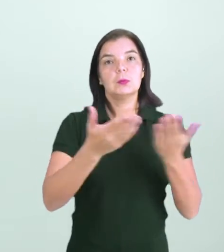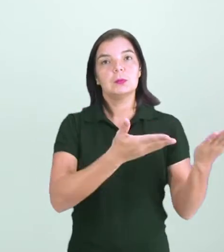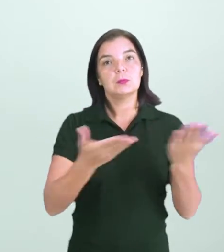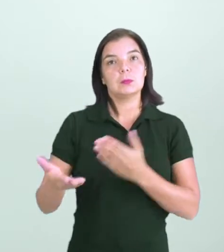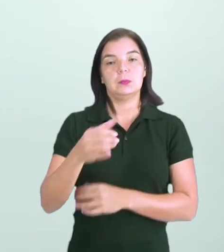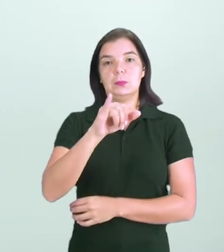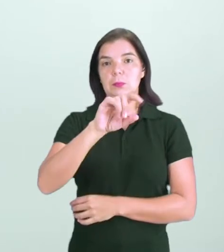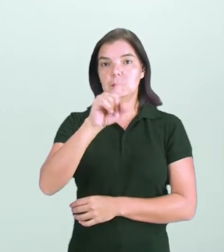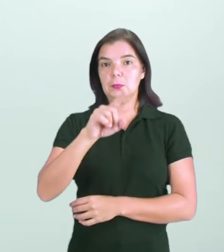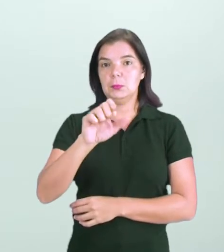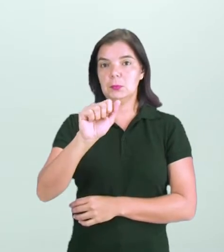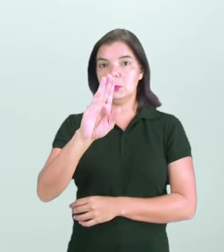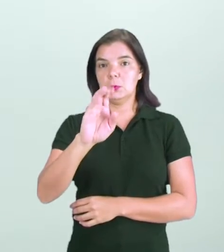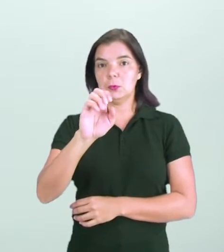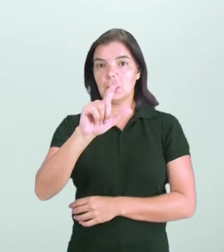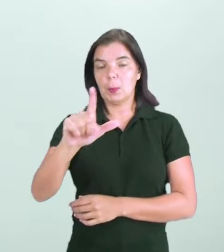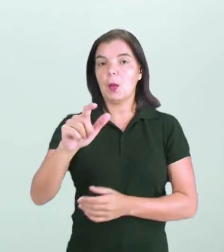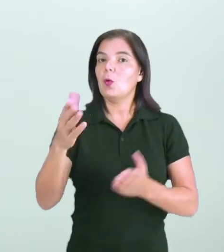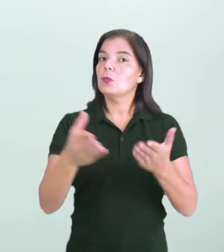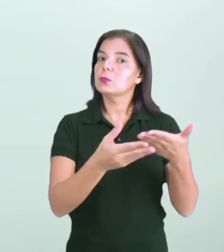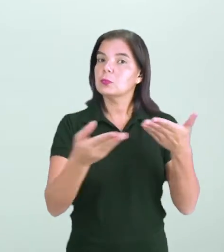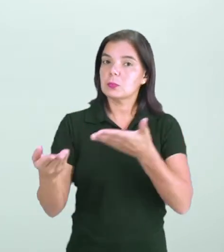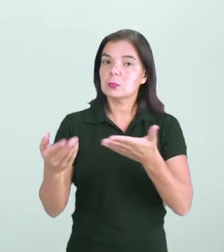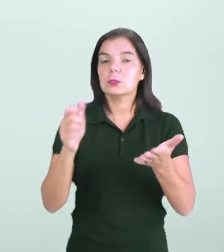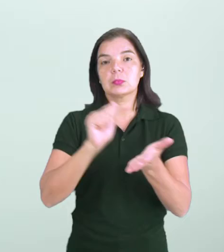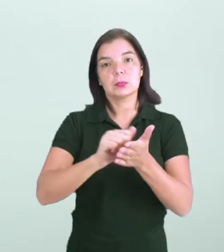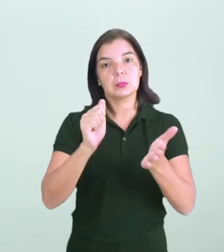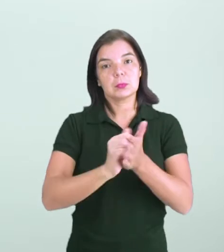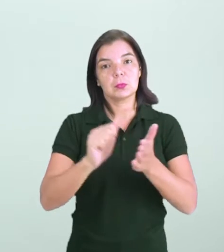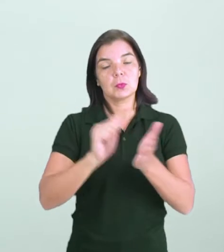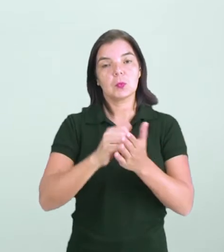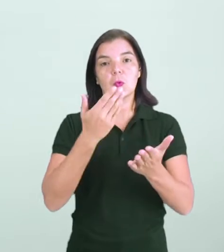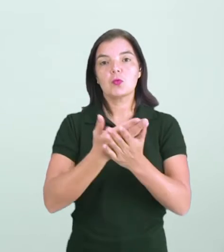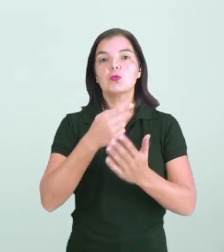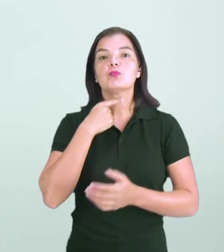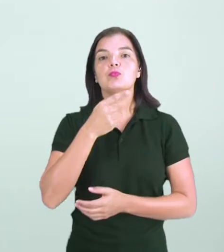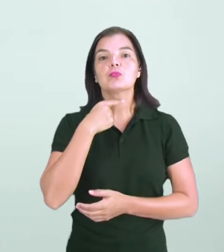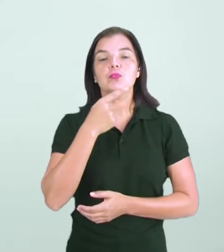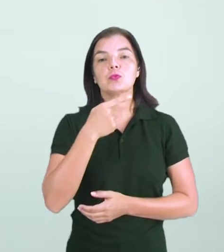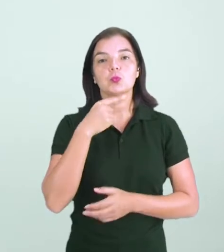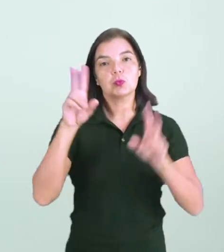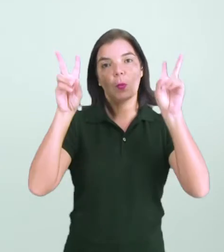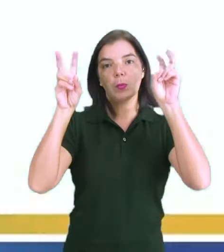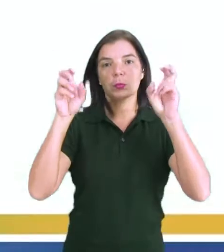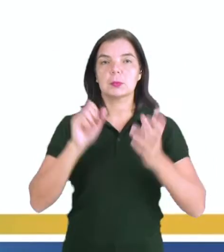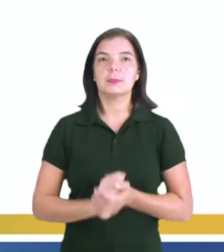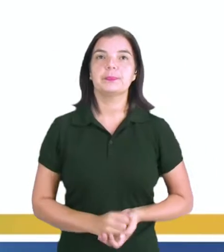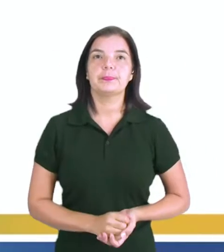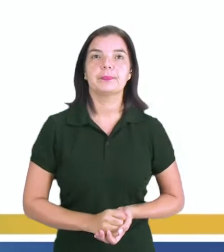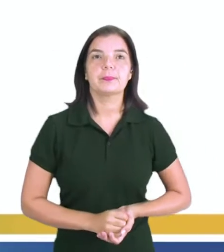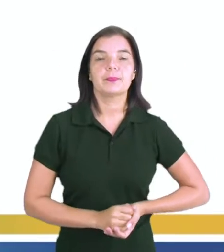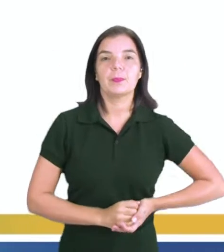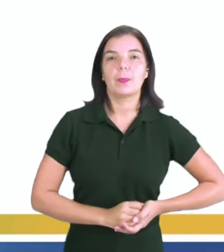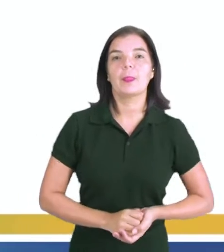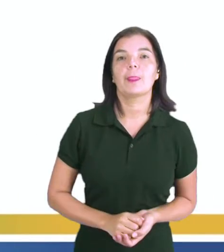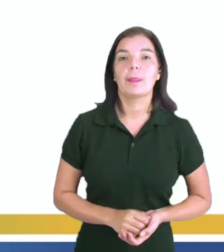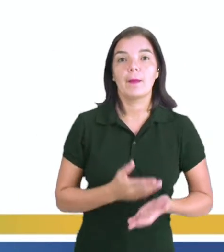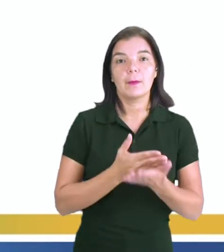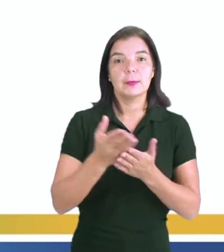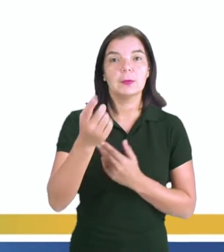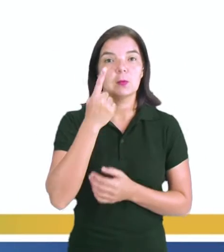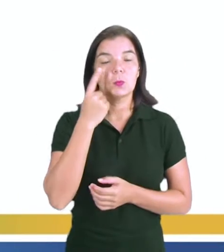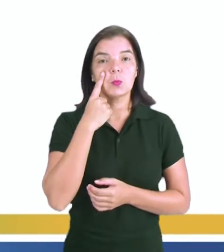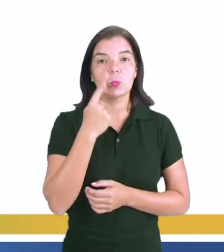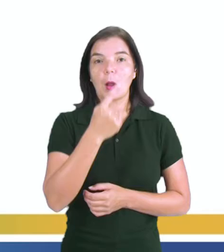vocês agora para pegar o seu caderno e começar a estudar, tirar todas as dúvidas sobre esse tema. Você vai